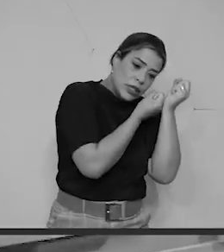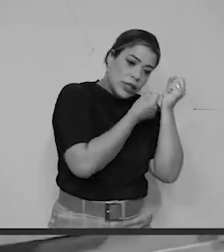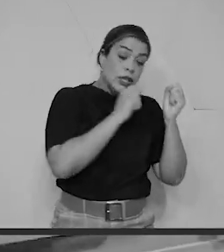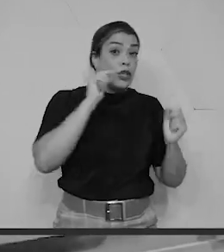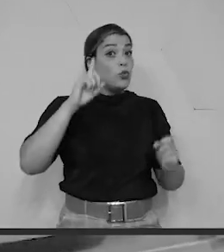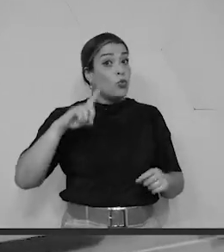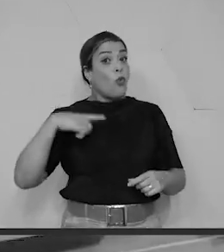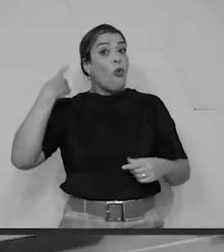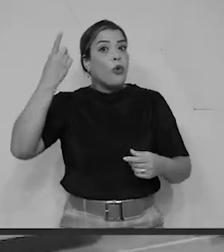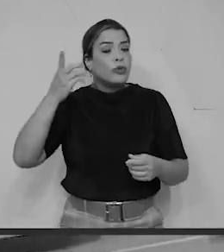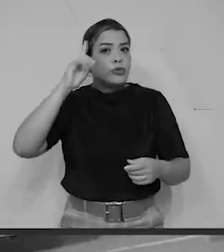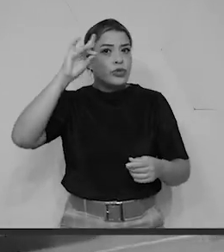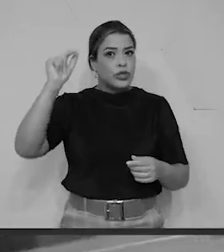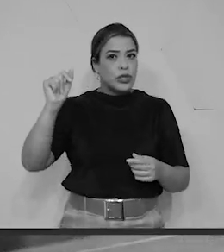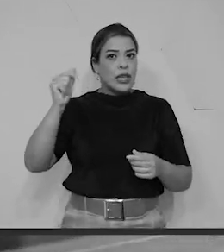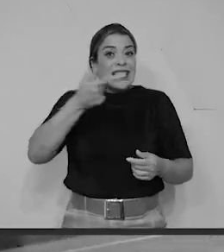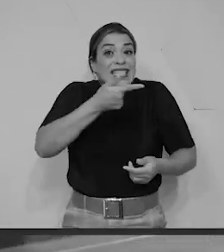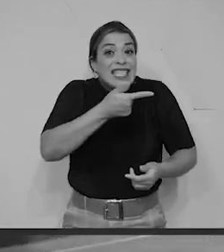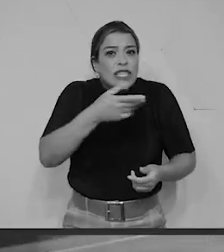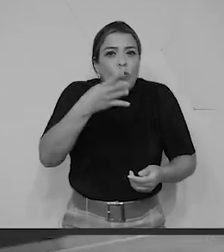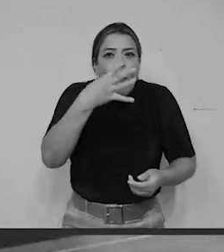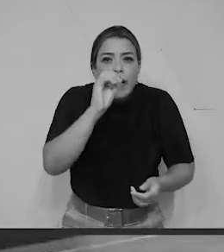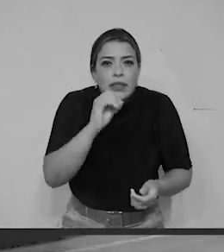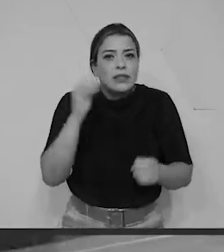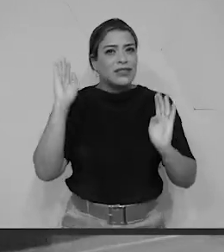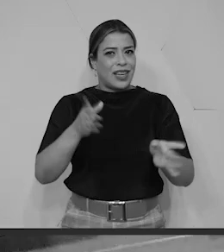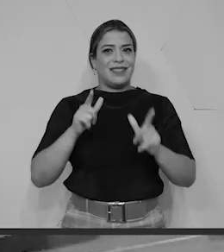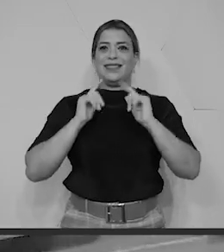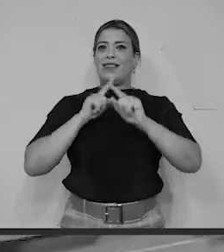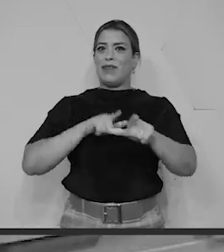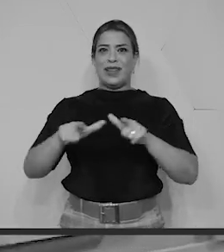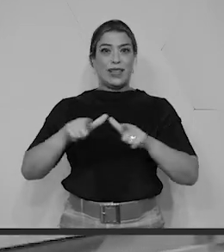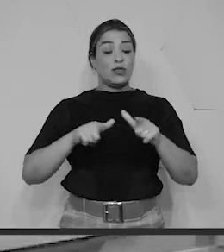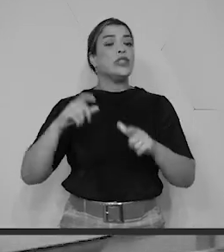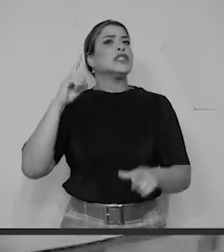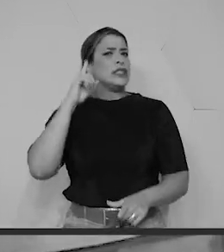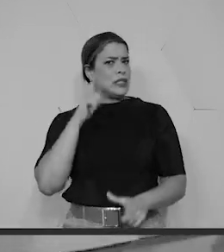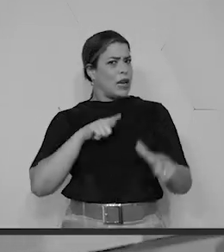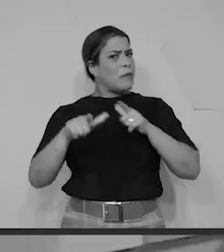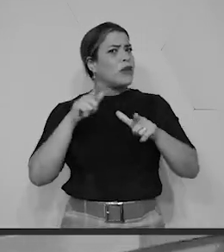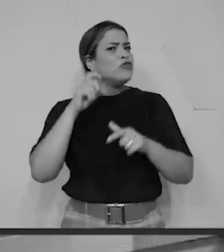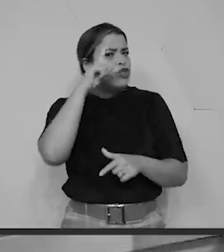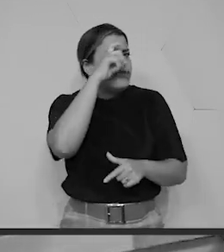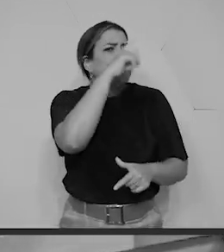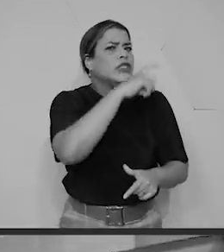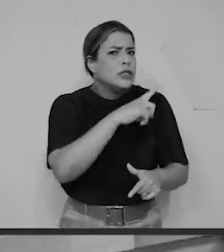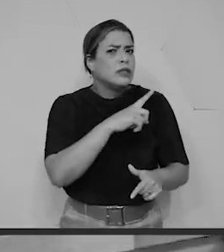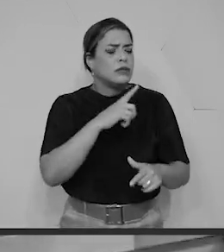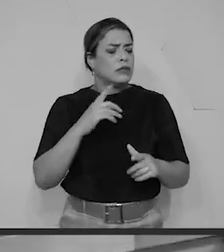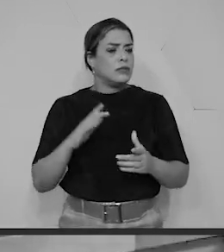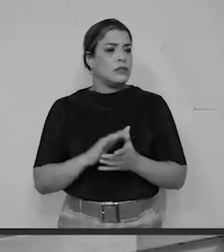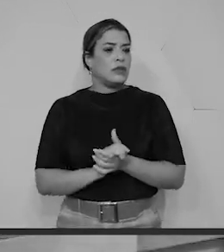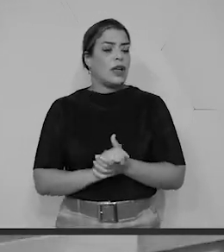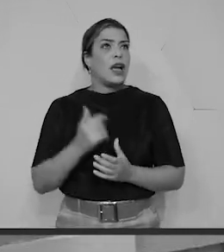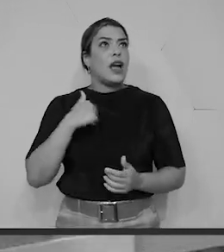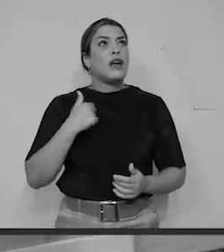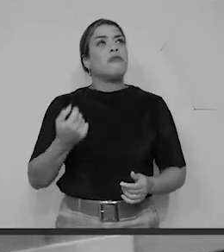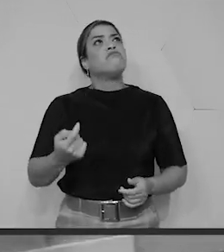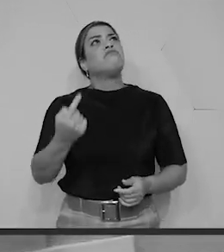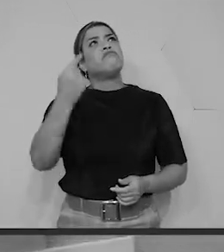dormir. No dia seguinte, 7h40, eu já tinha que estar no trabalho trabalhando, e trabalho